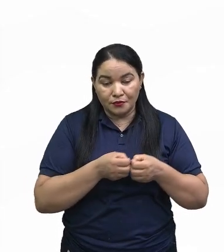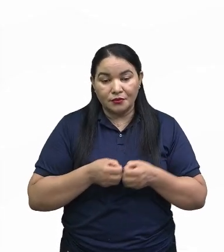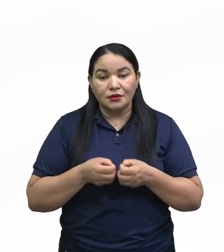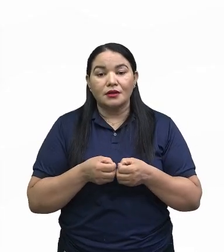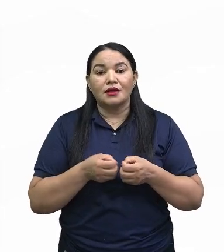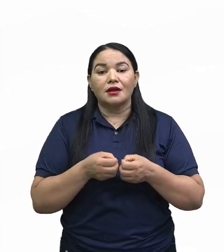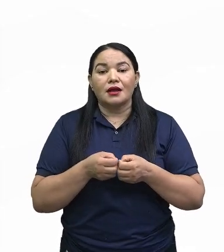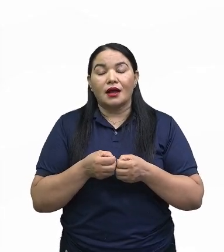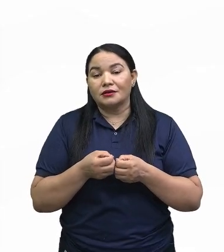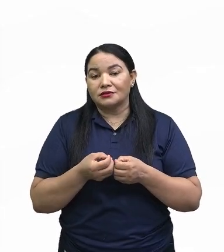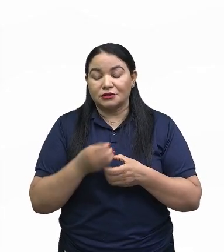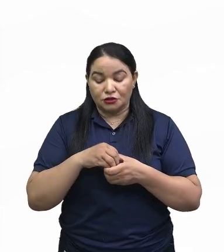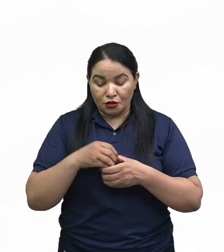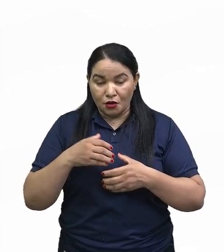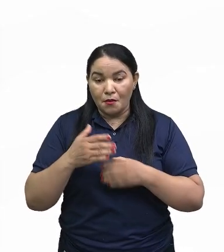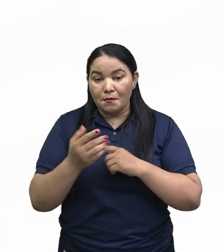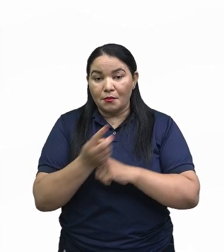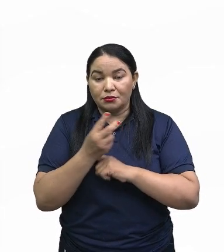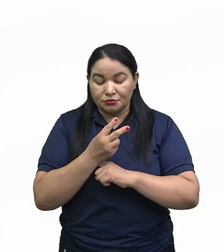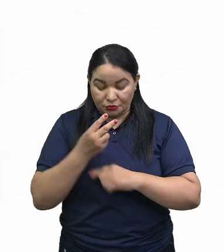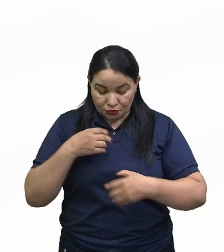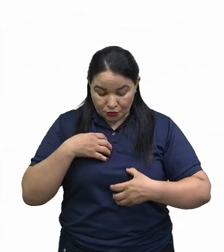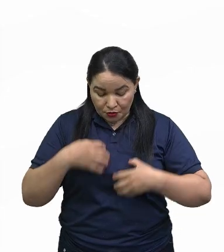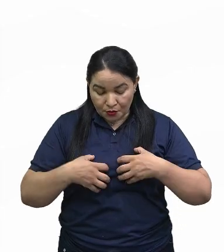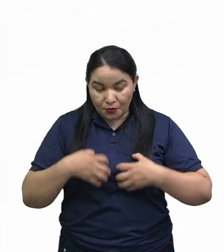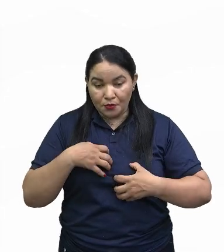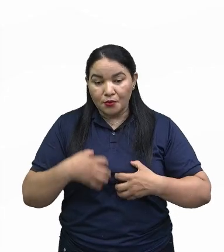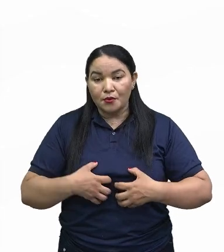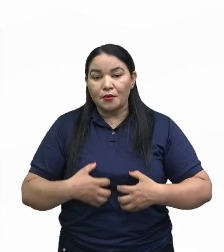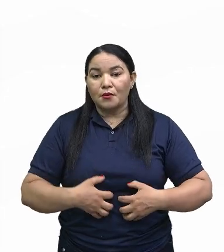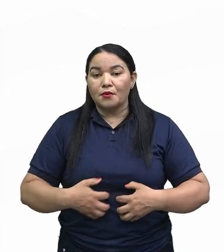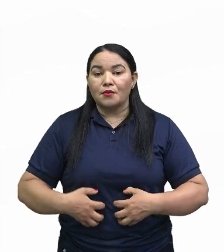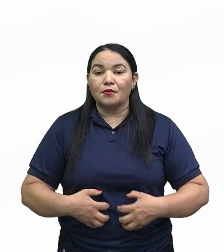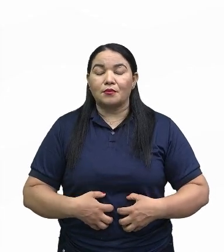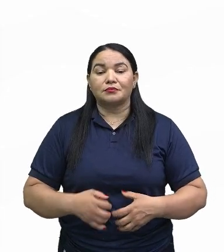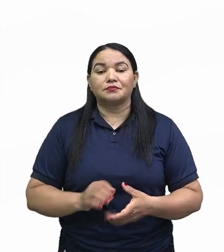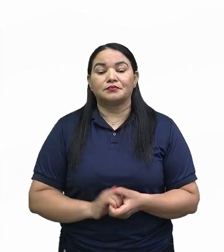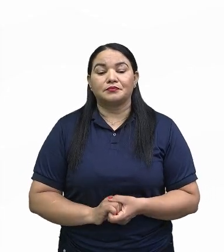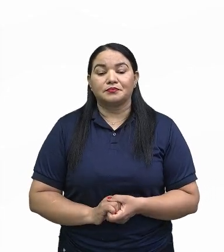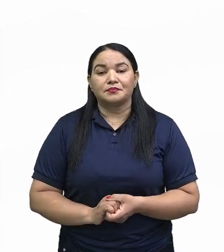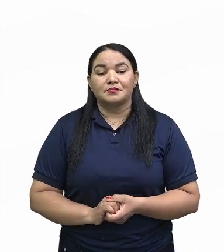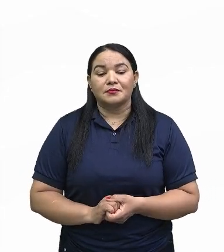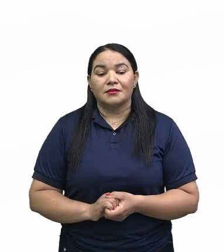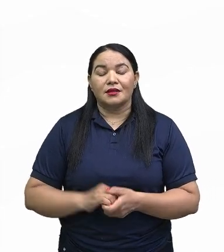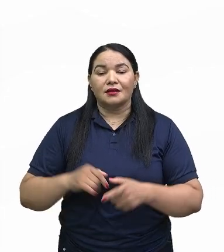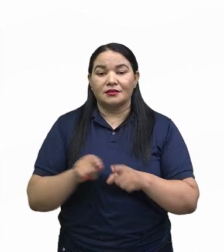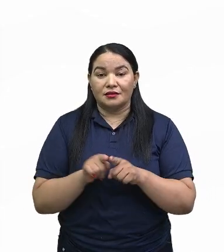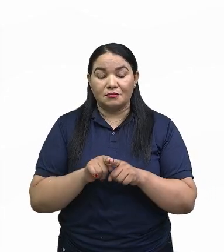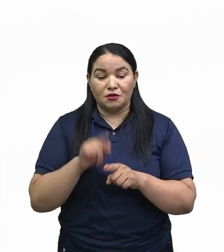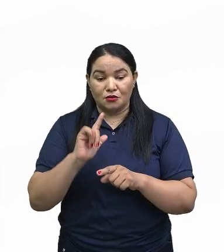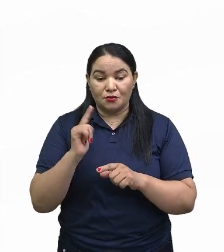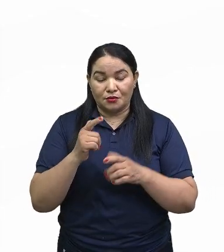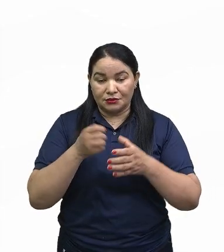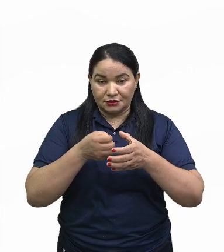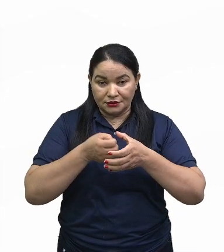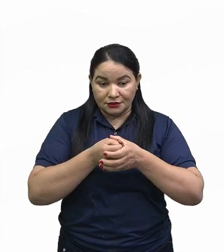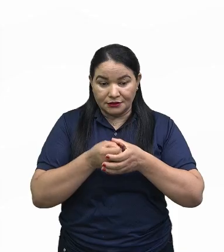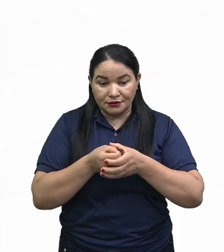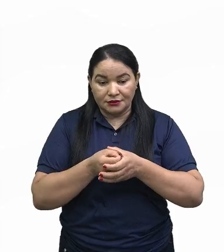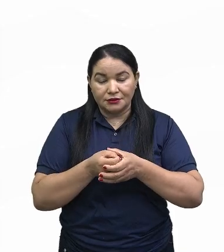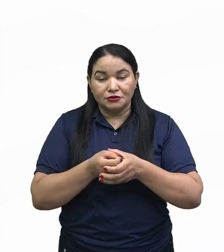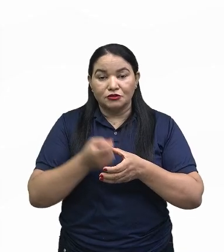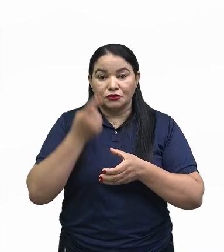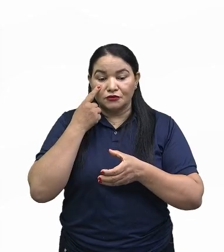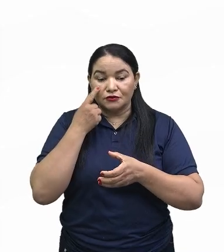órgãos, por exemplo, né? Então, ele vai fazer parte ali da formação de órgãos. Seguindo aí a nossa seta, aí na nossa imagem, você observa